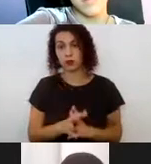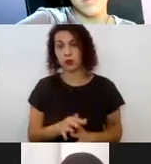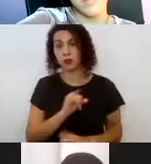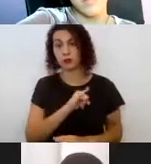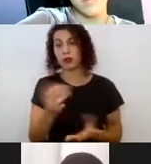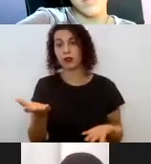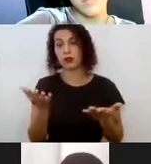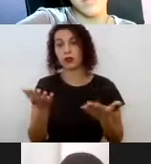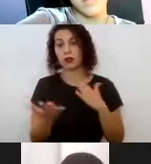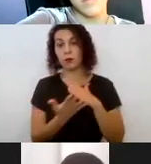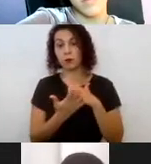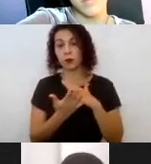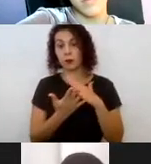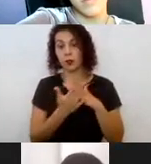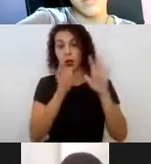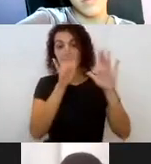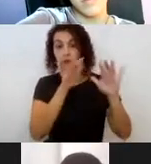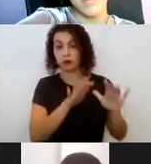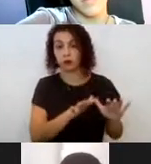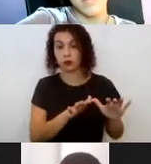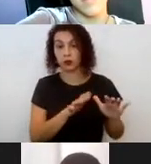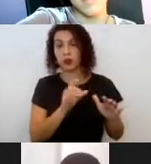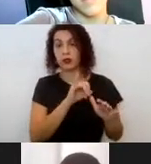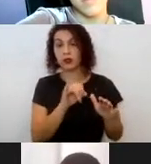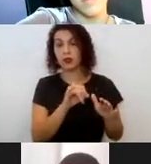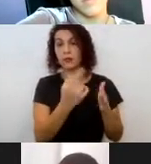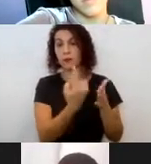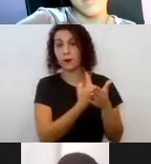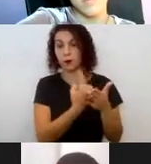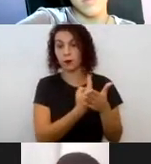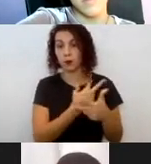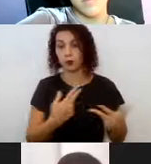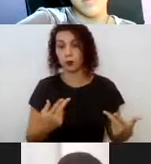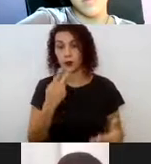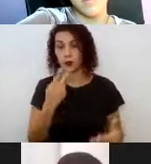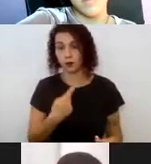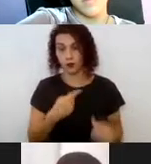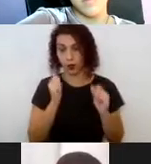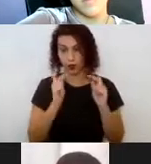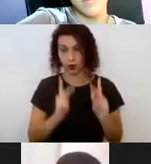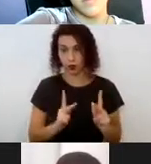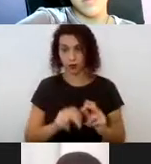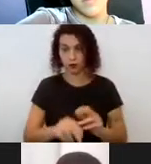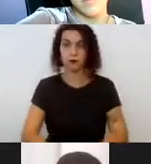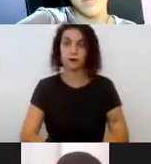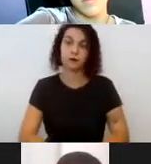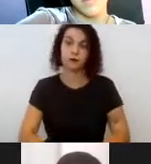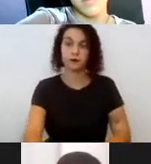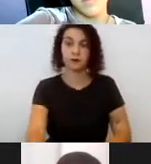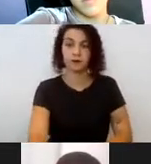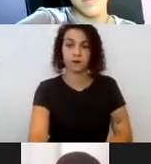quiser me ajudar com um chat se tiver alguma pergunta alguma coisa você me vende está beleza